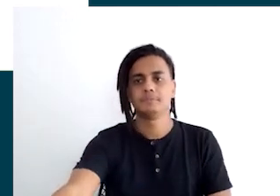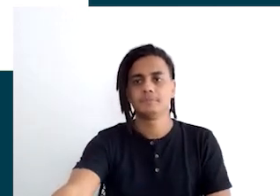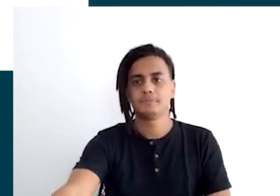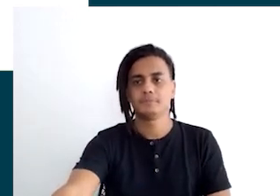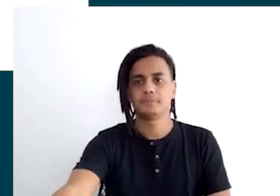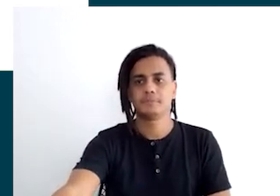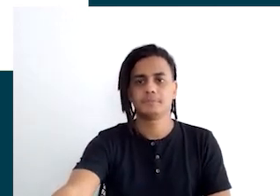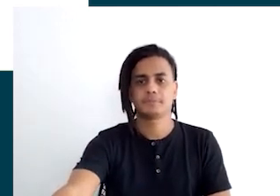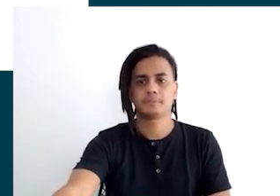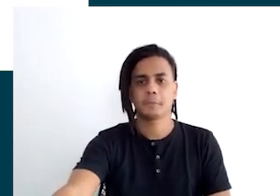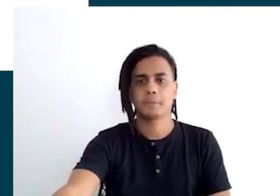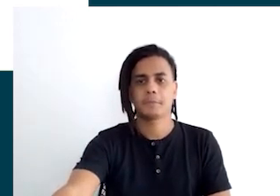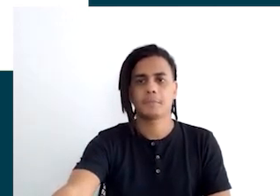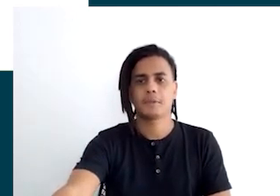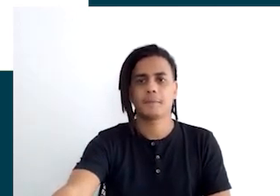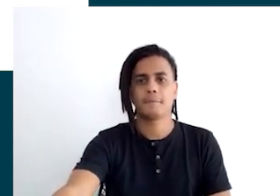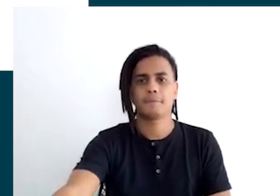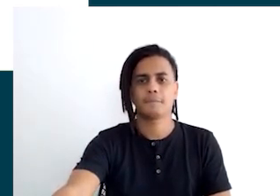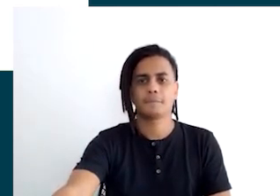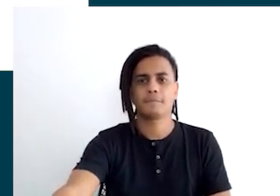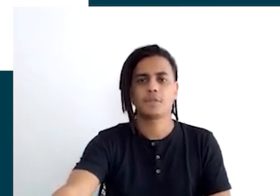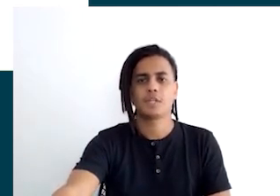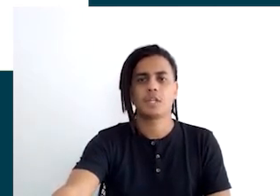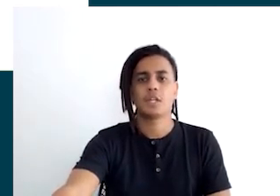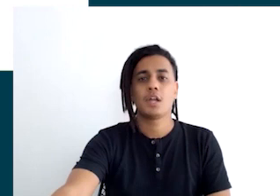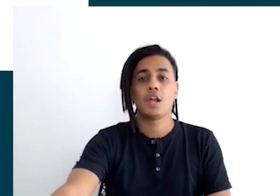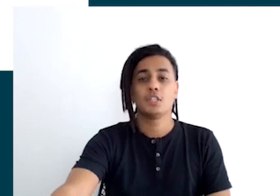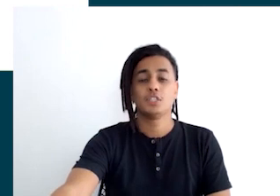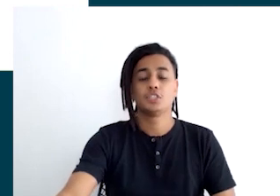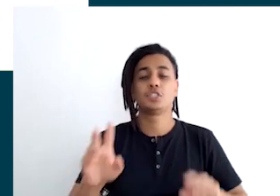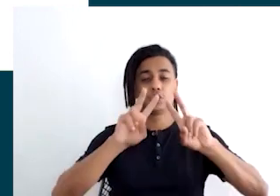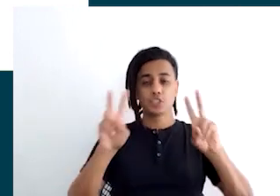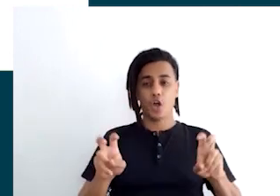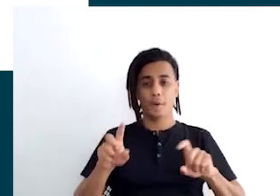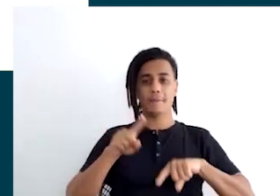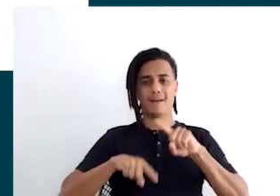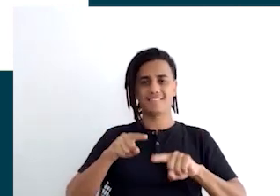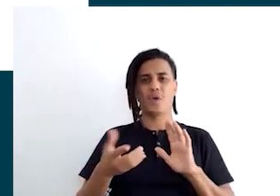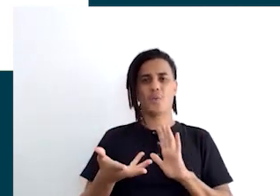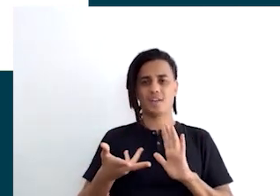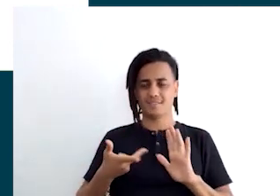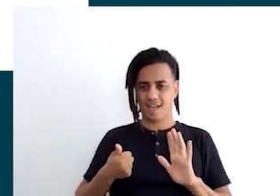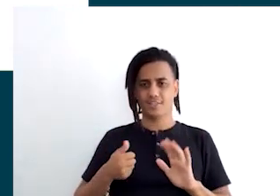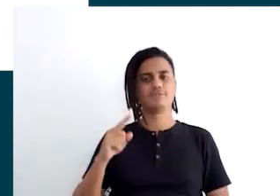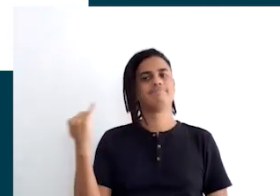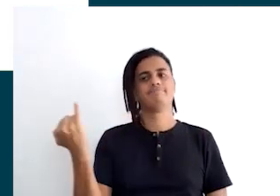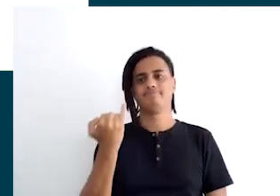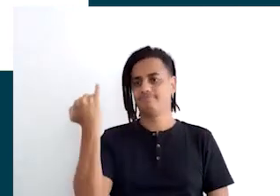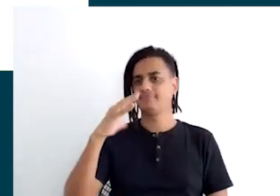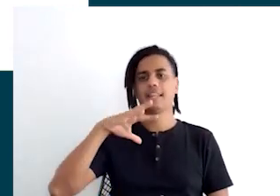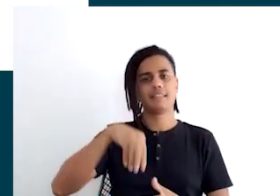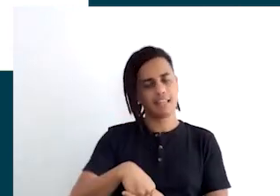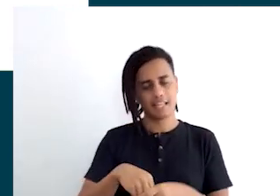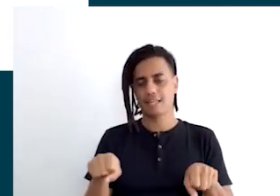E de ferramentas de qualidade, né, que são incluídas, elas também estarem, que é essencial elas estarem incluídas na pipeline,